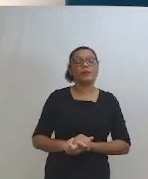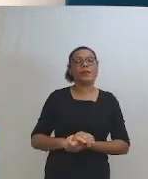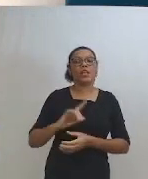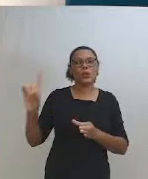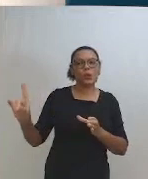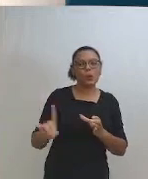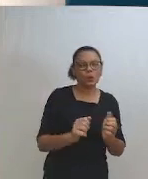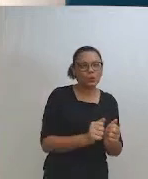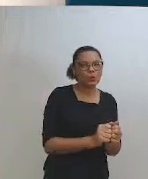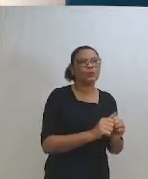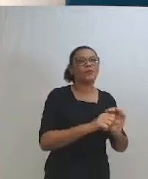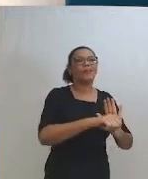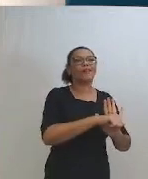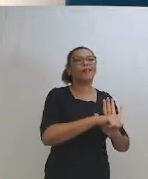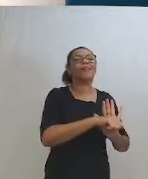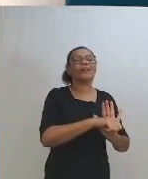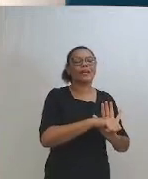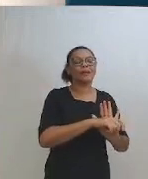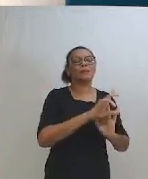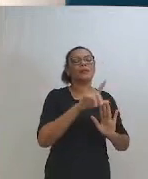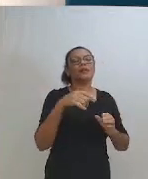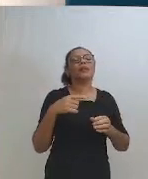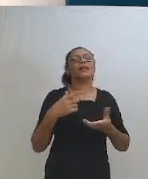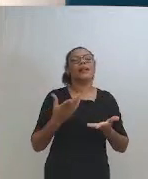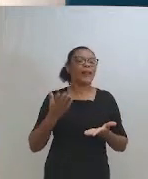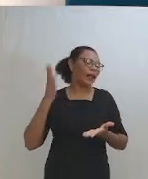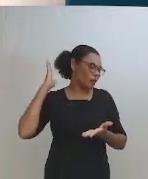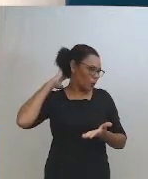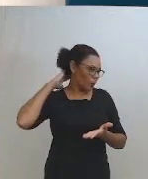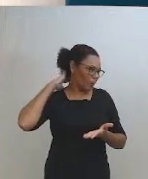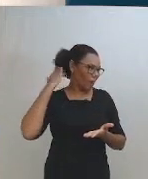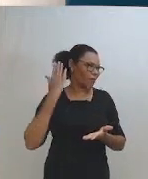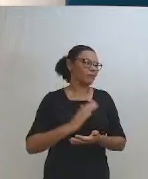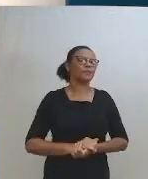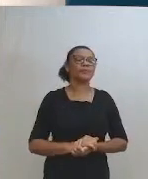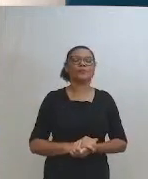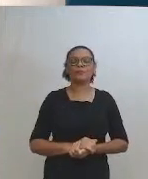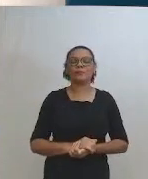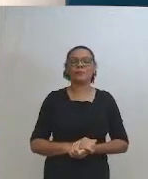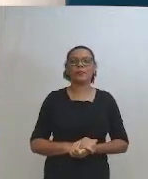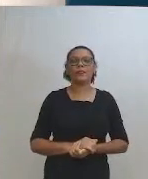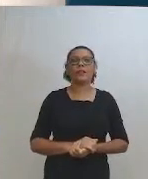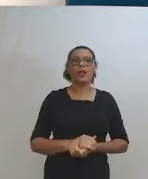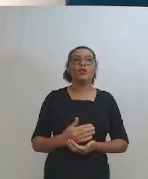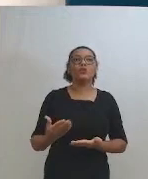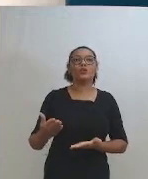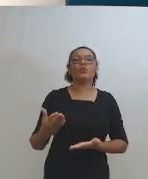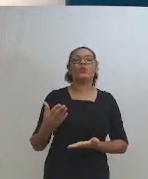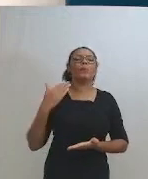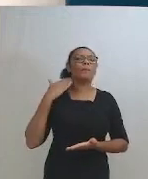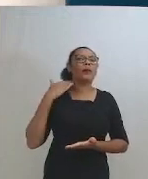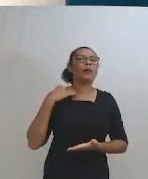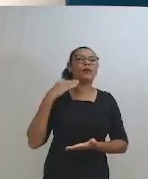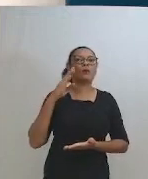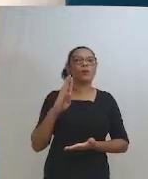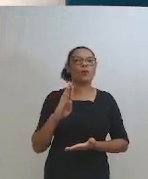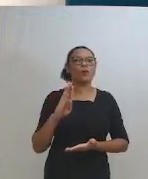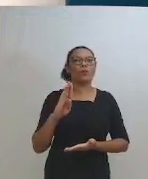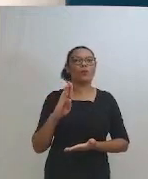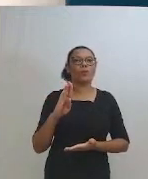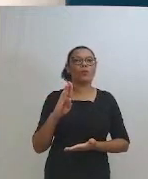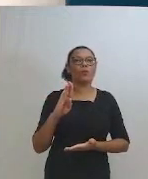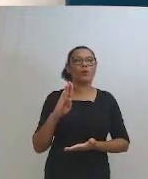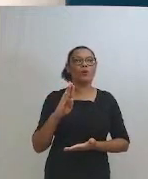na cidade do Pará, do Banco Bradesco, tentativa de abertura do... Excelência, pela